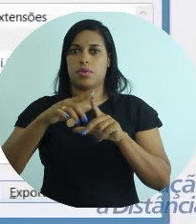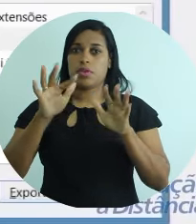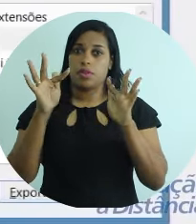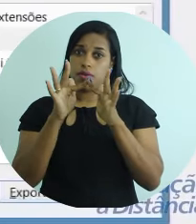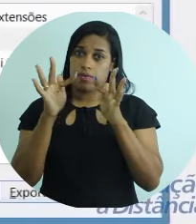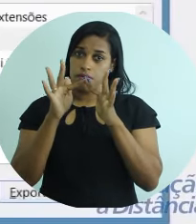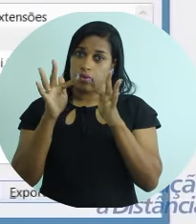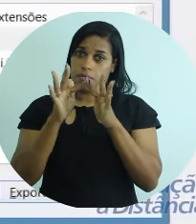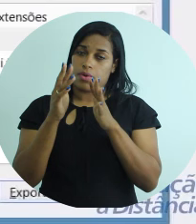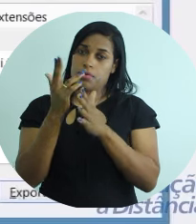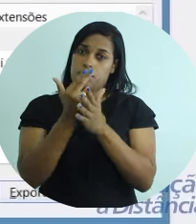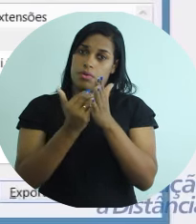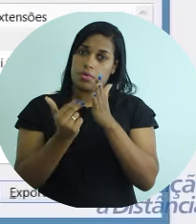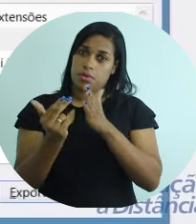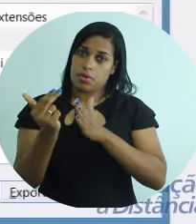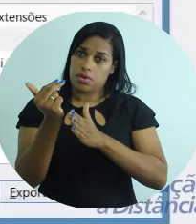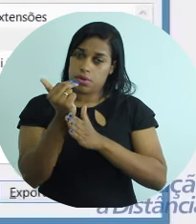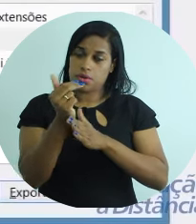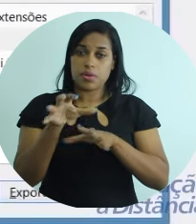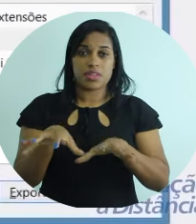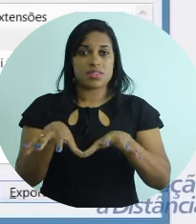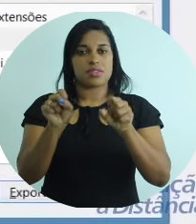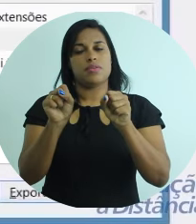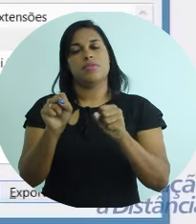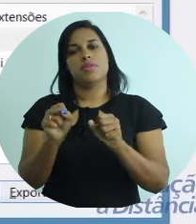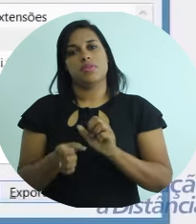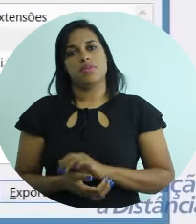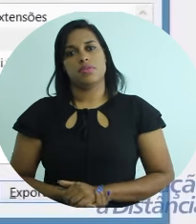de formatos de imagem, para salvar